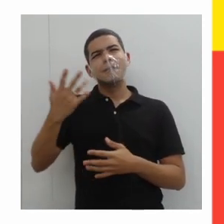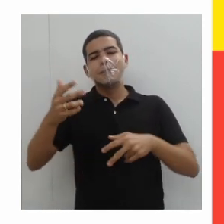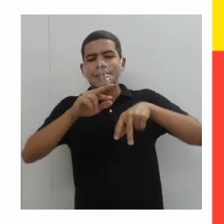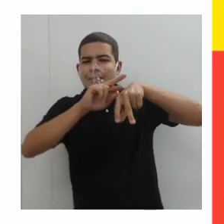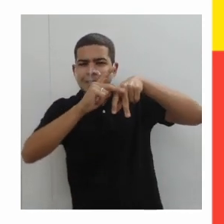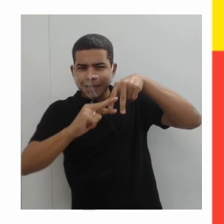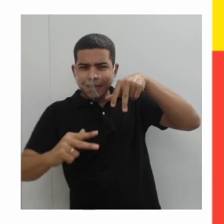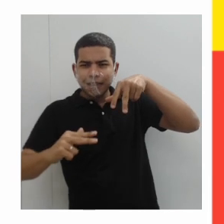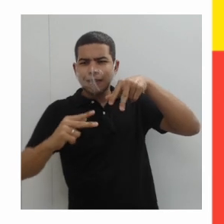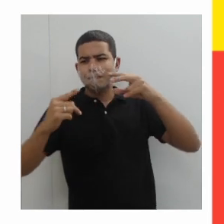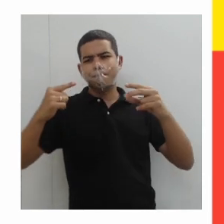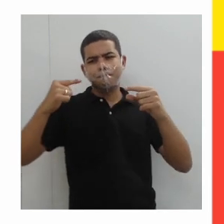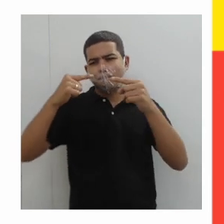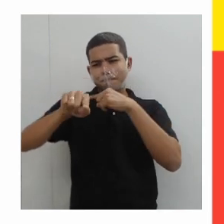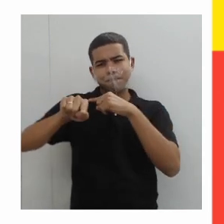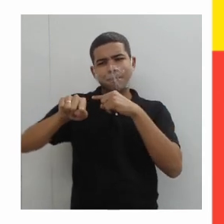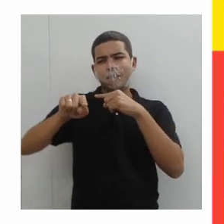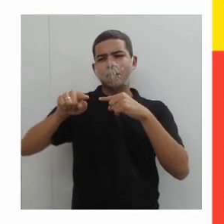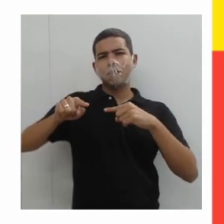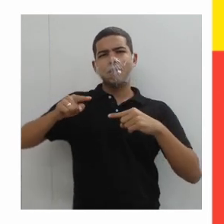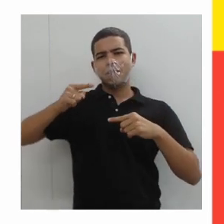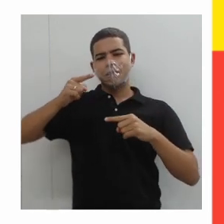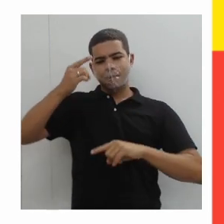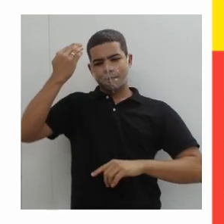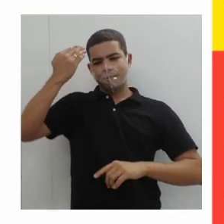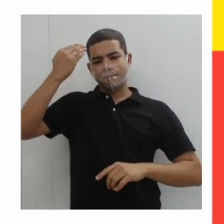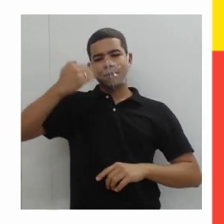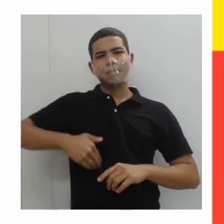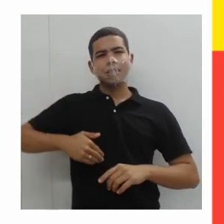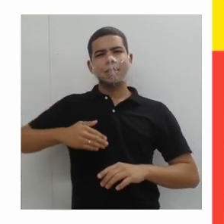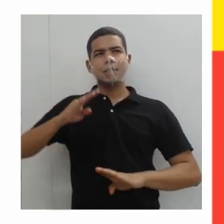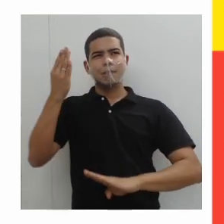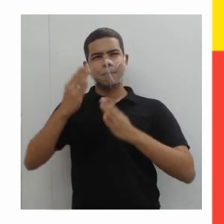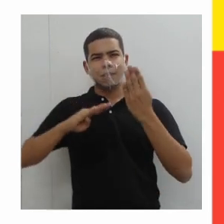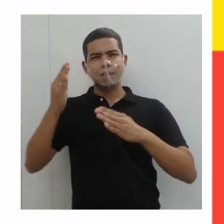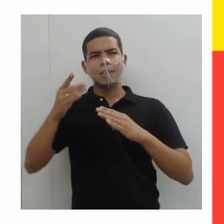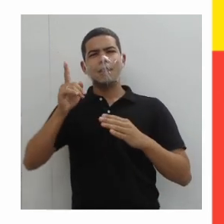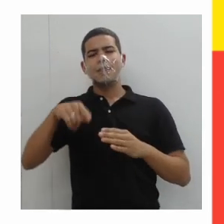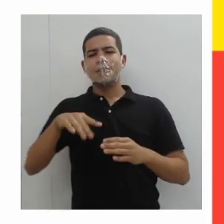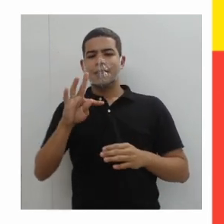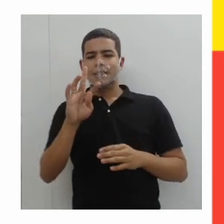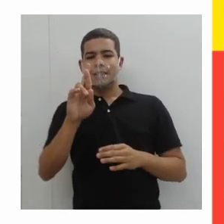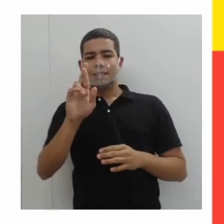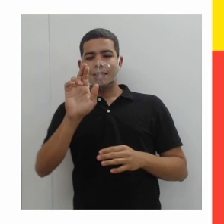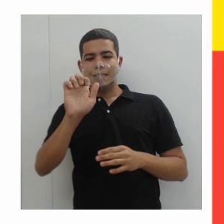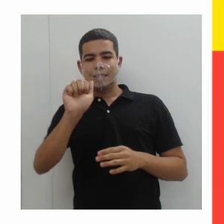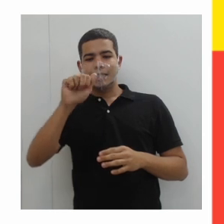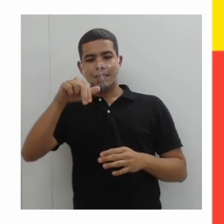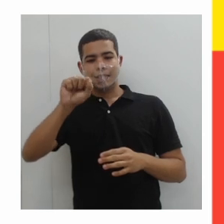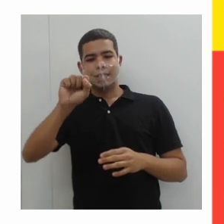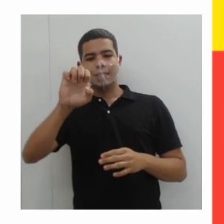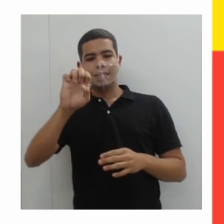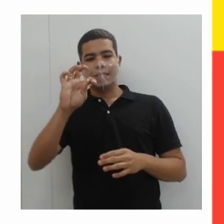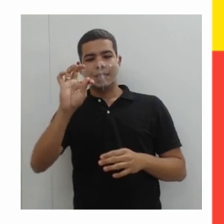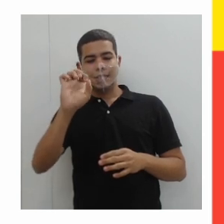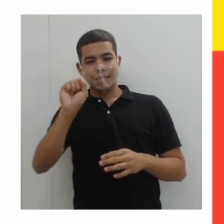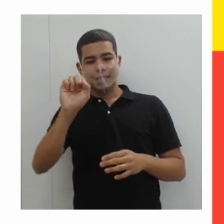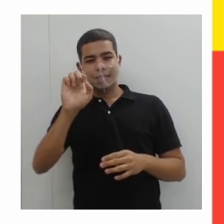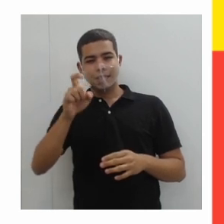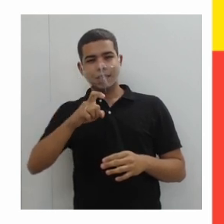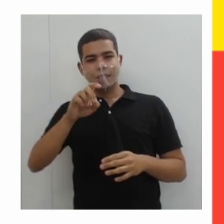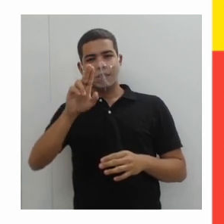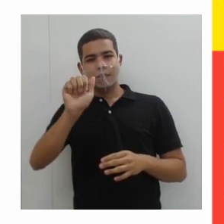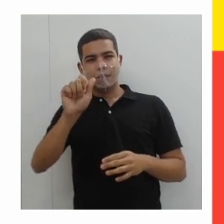não é compatível ao sexo biológico, a gente chama essa pessoa de transexual, tá certo? A orientação sexual, ela já